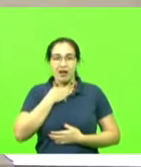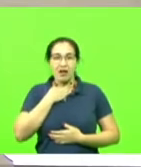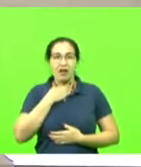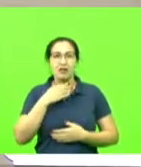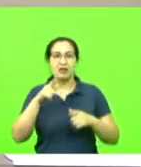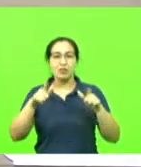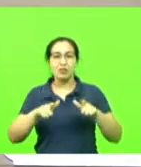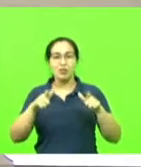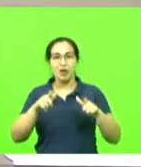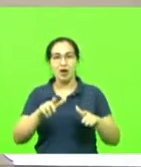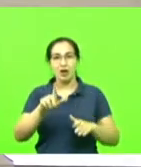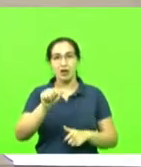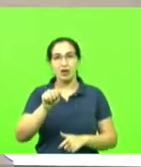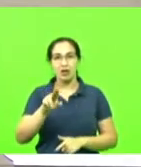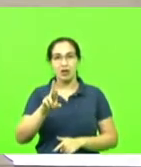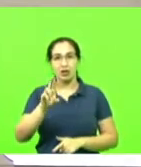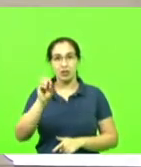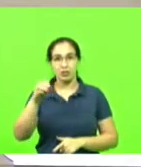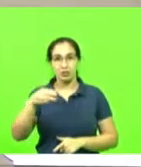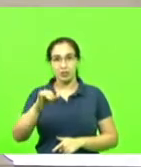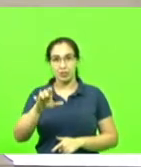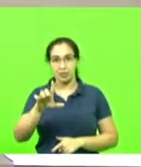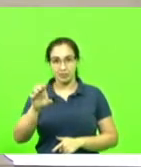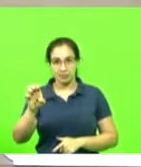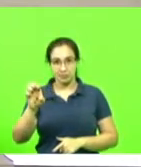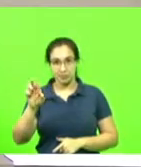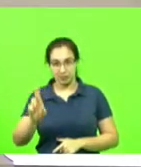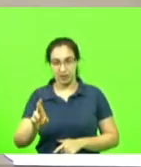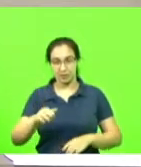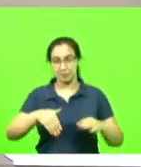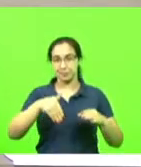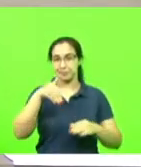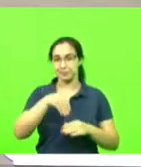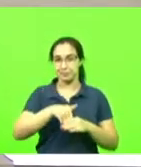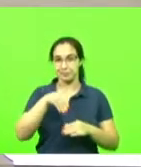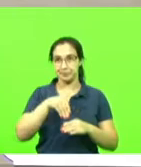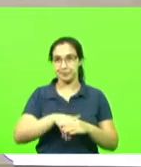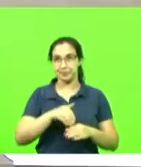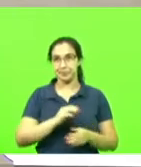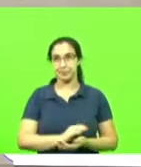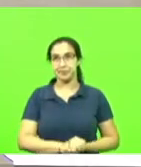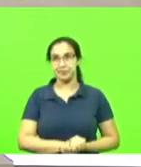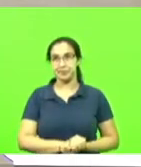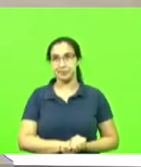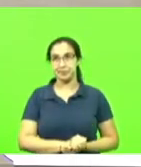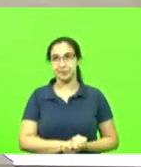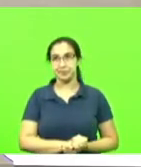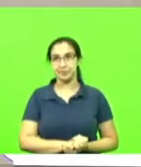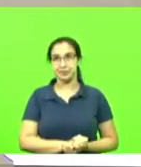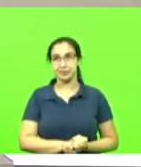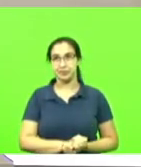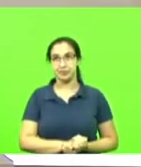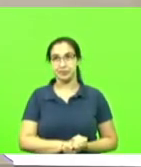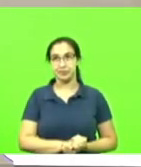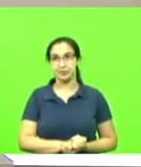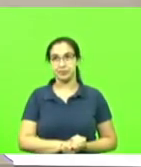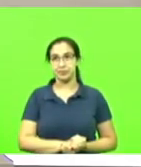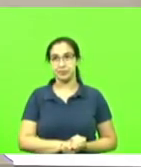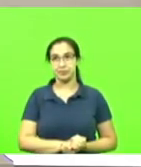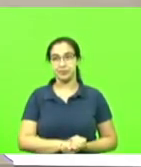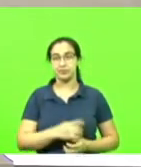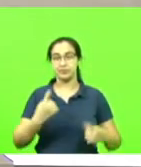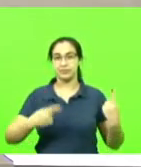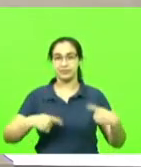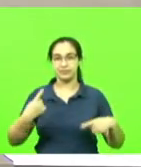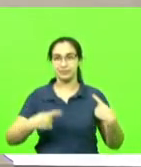Miller. Em votação? Aliás, em